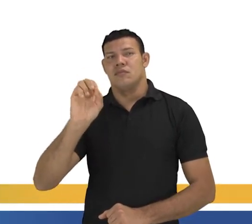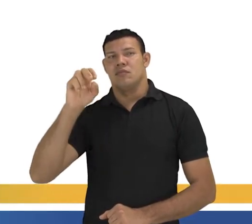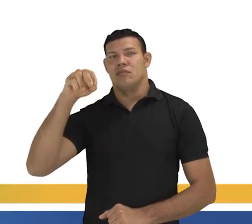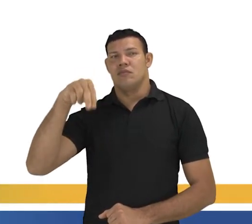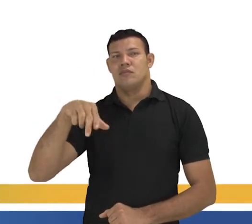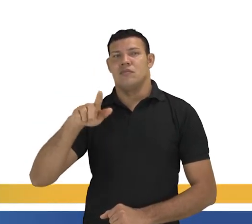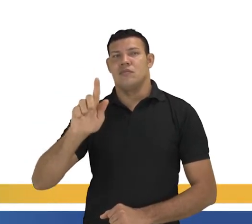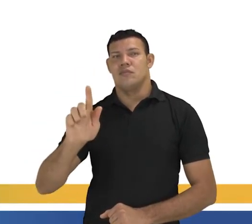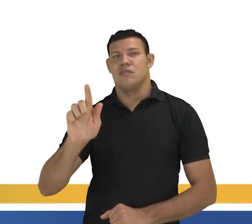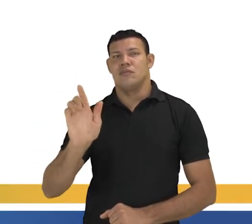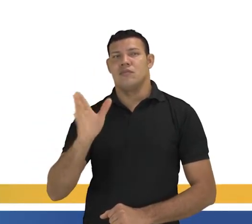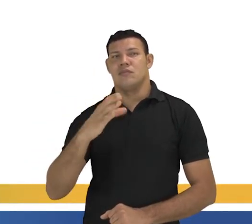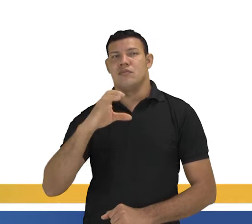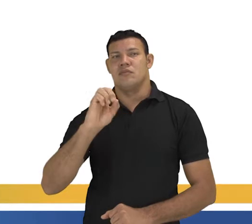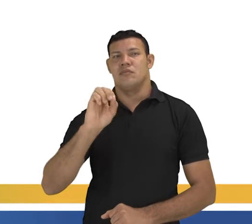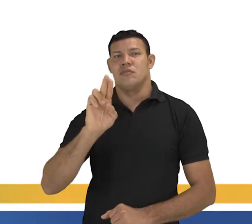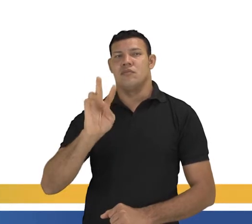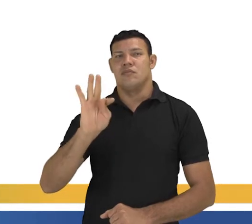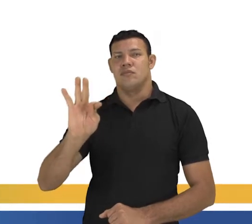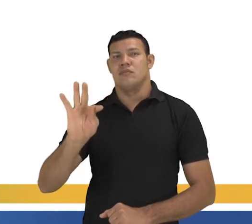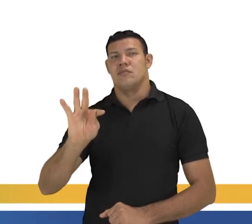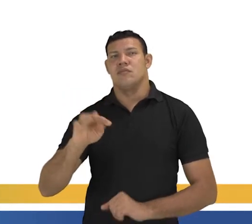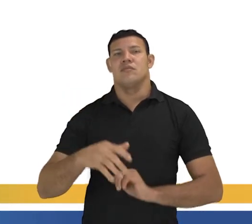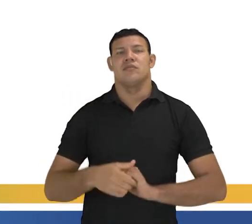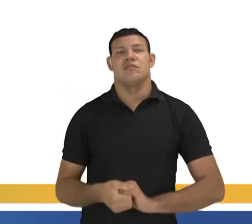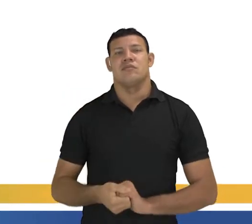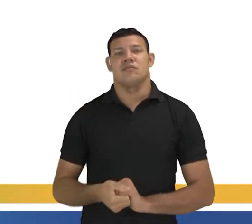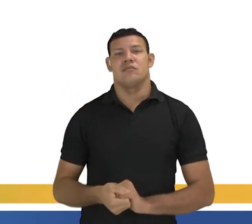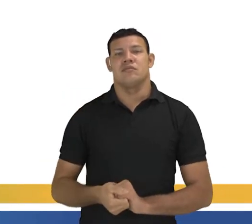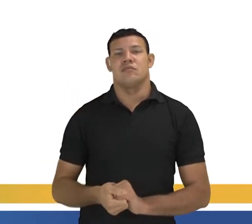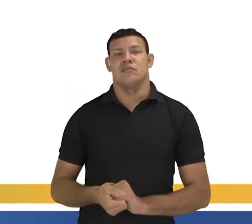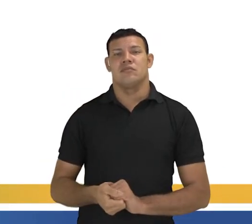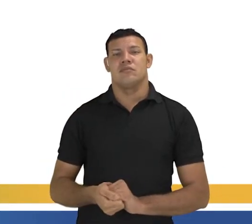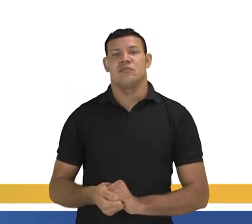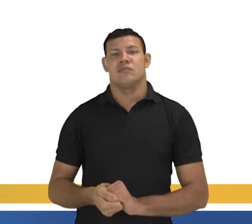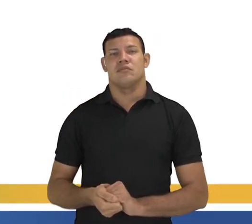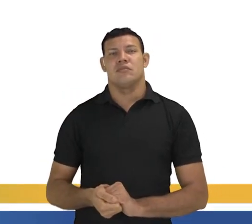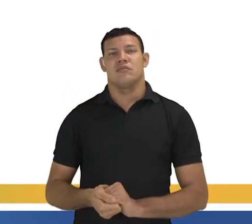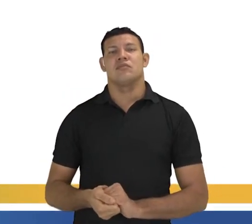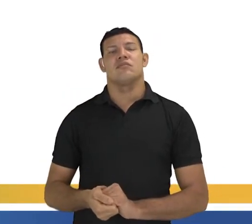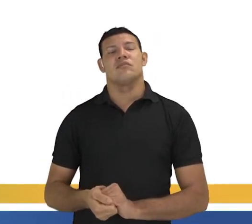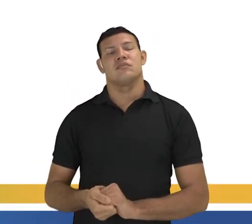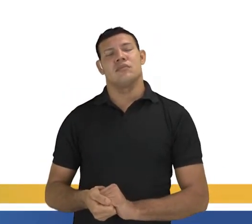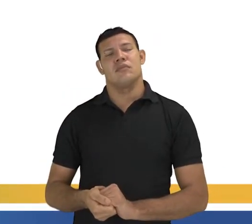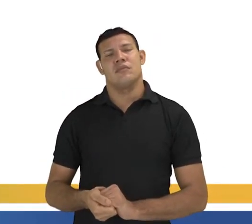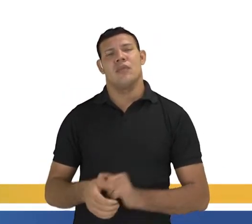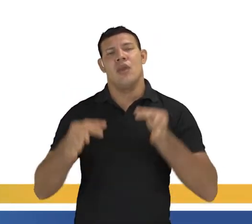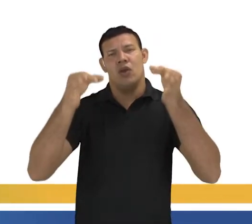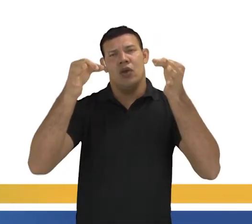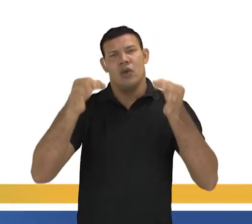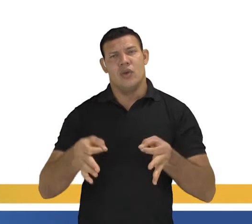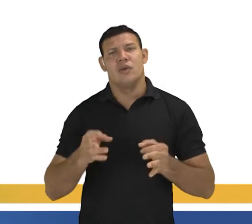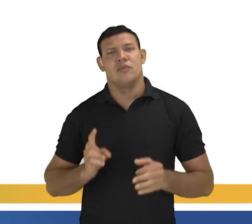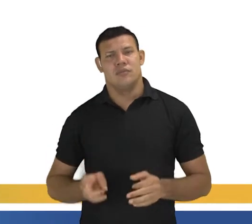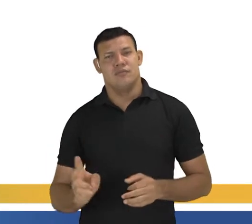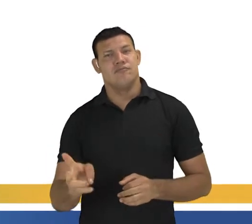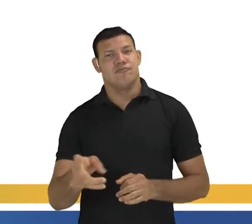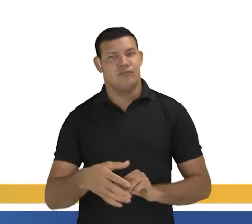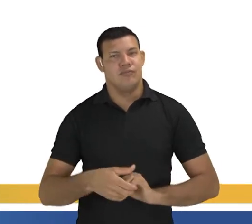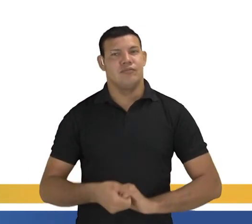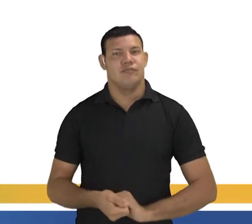ing. Essa é a estrutura do present perfect continuous. Sempre que vocês verem